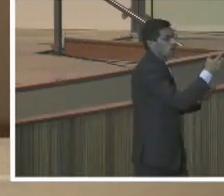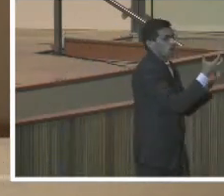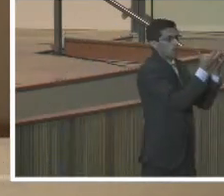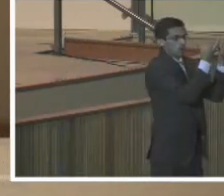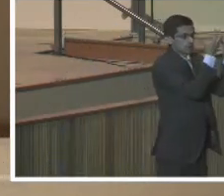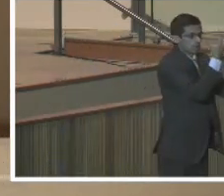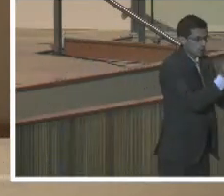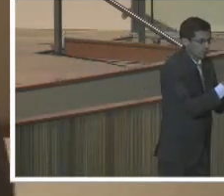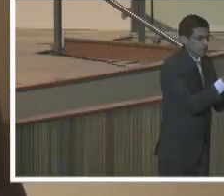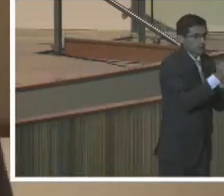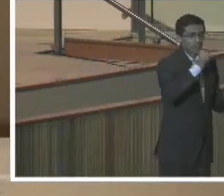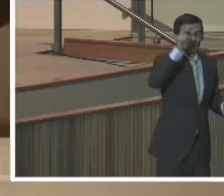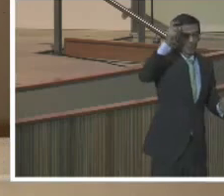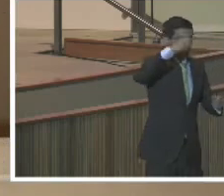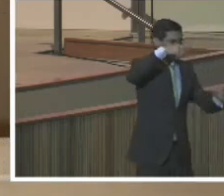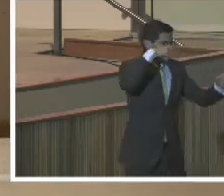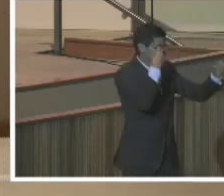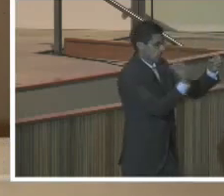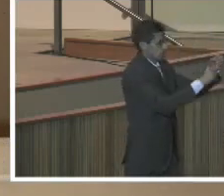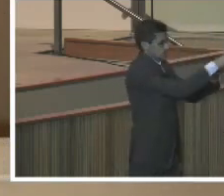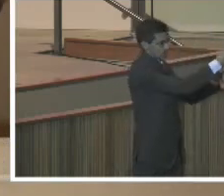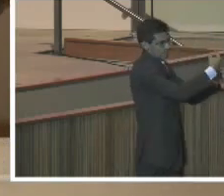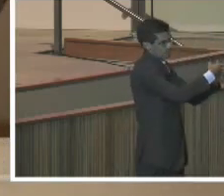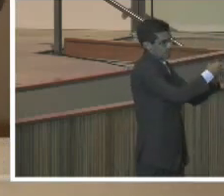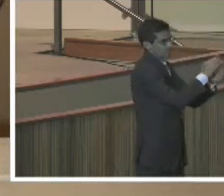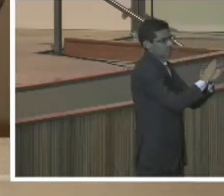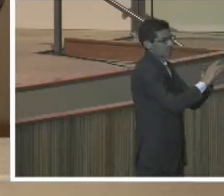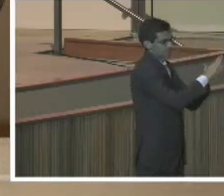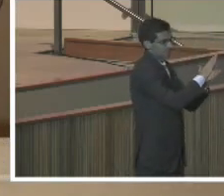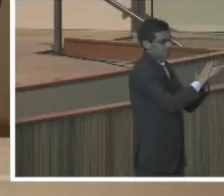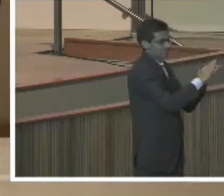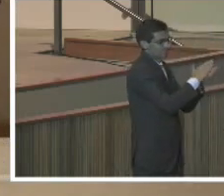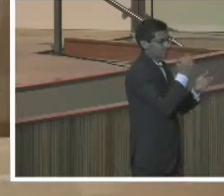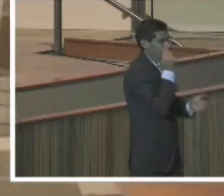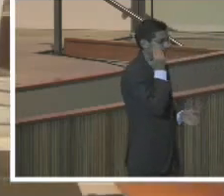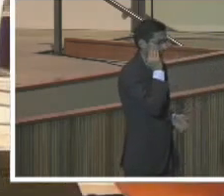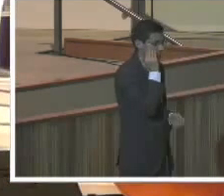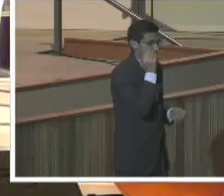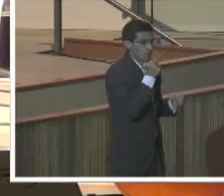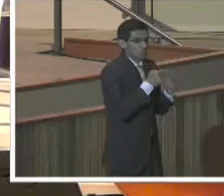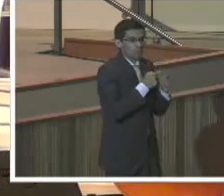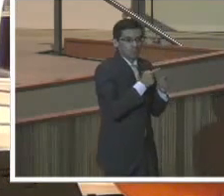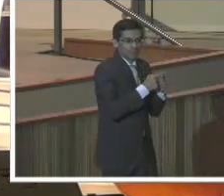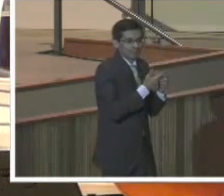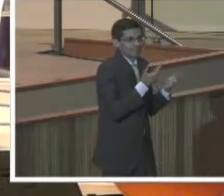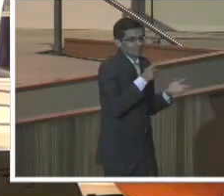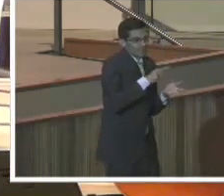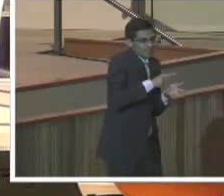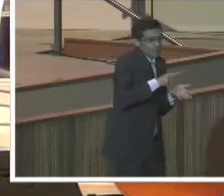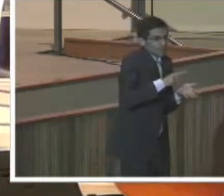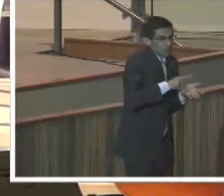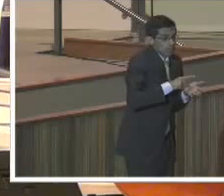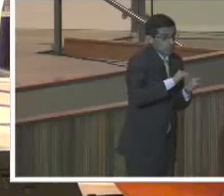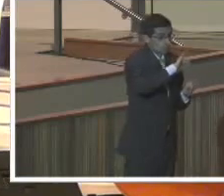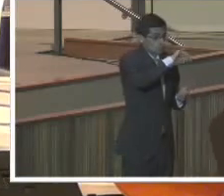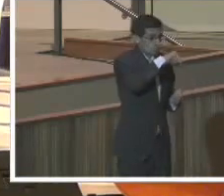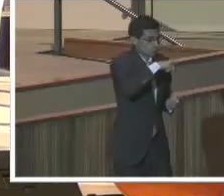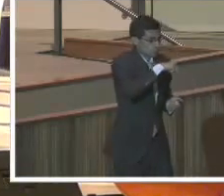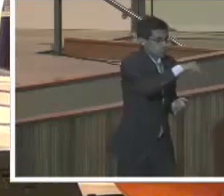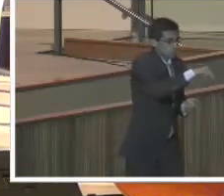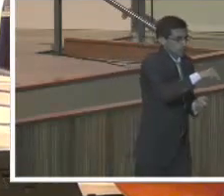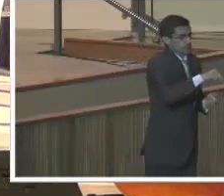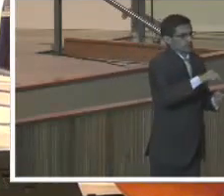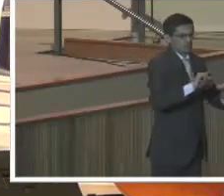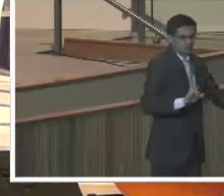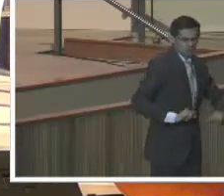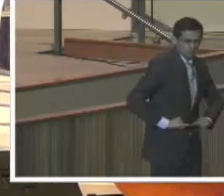de Deus não viria sobre elas. E tem lógica, porque essa foi a tristeza, não é, de Jonas no capítulo 4